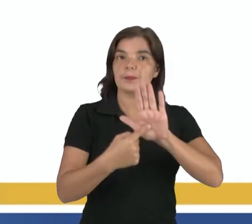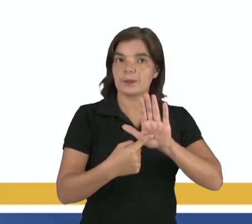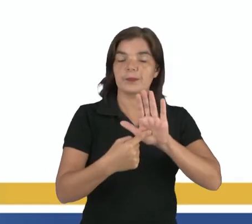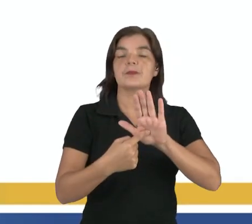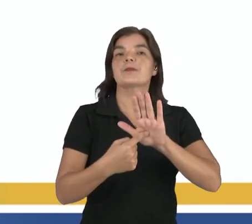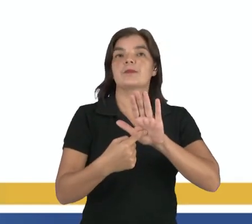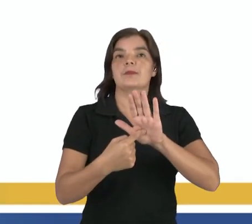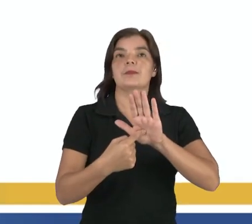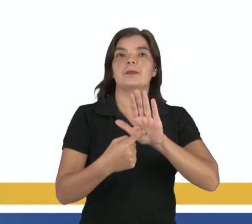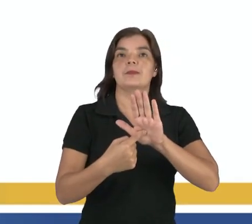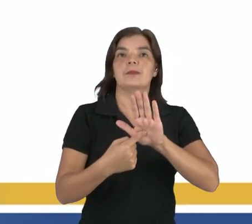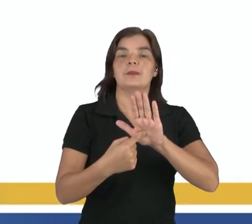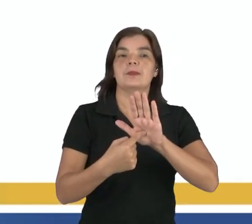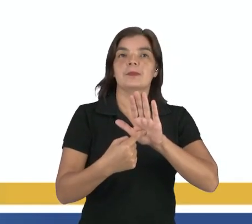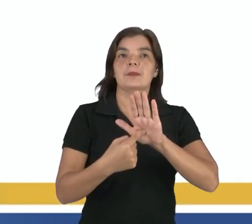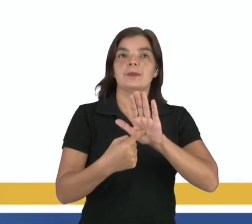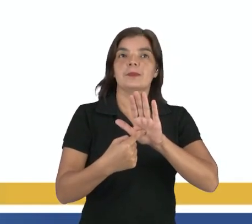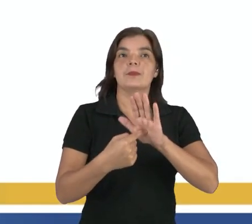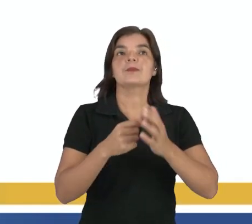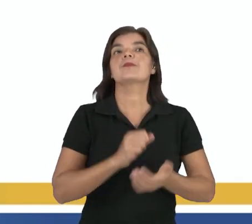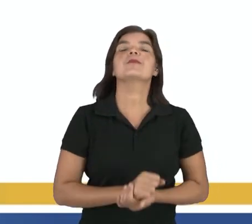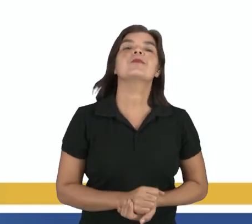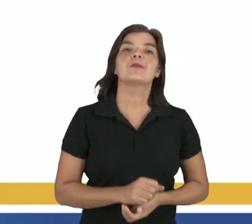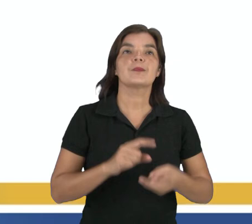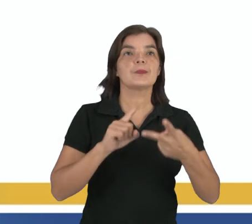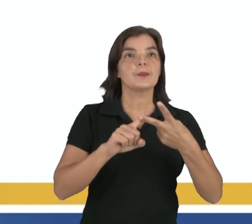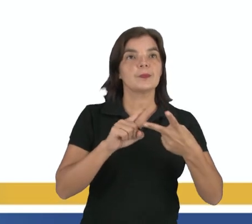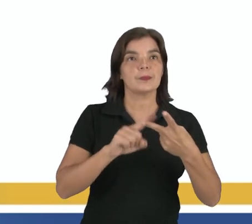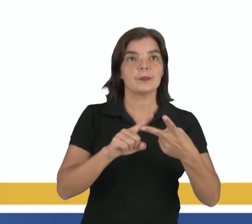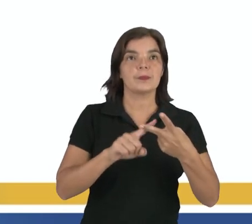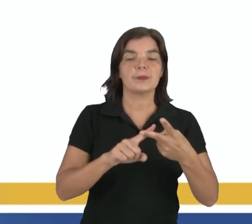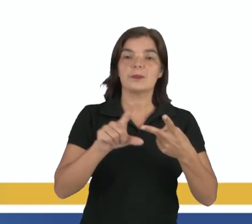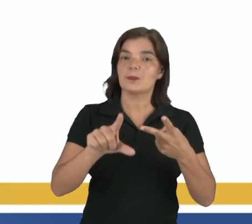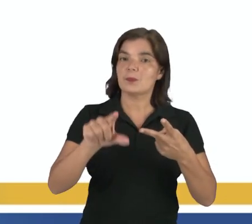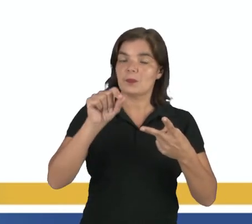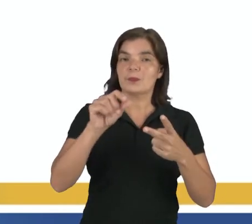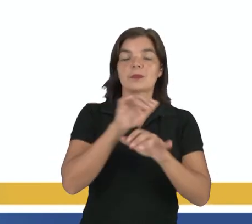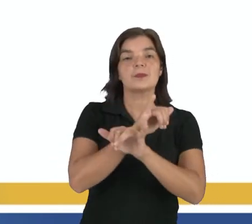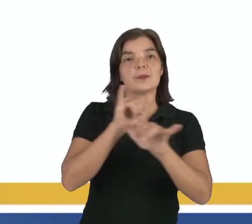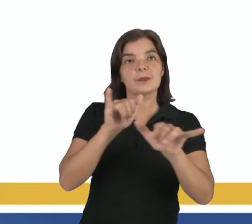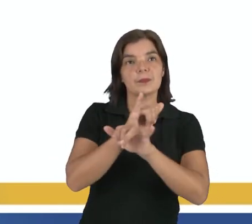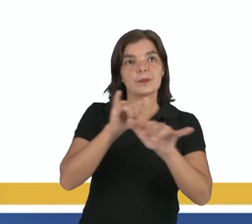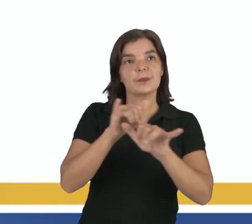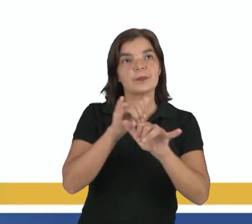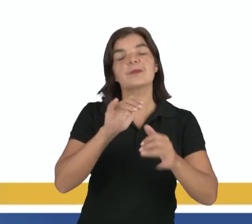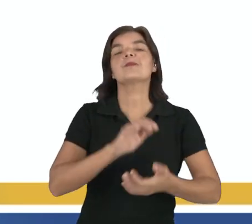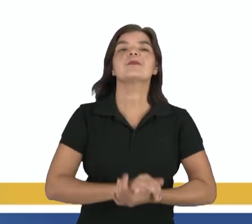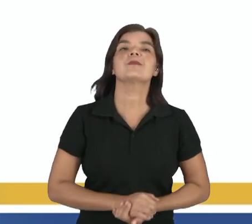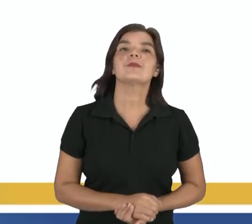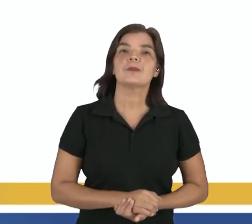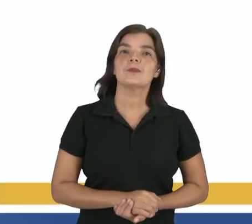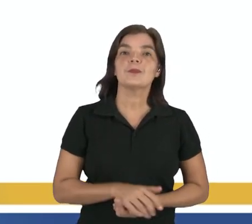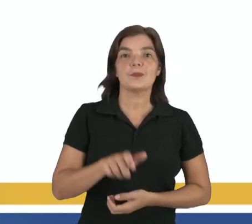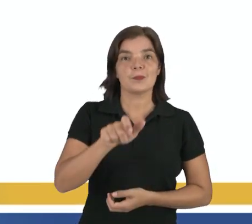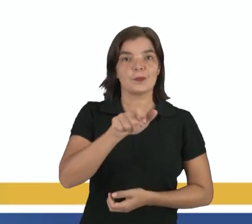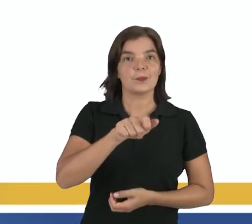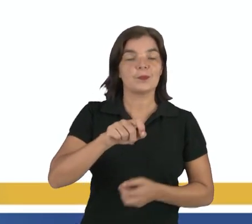mostrado no enunciado da questão. Em seguida, você vai selecionar esses dados com o